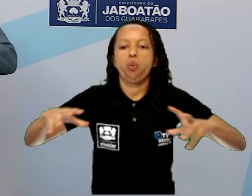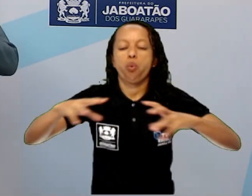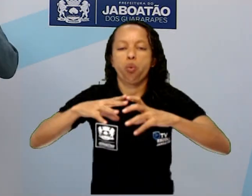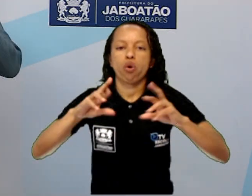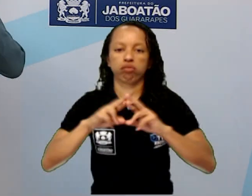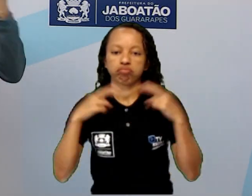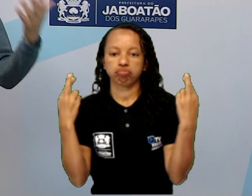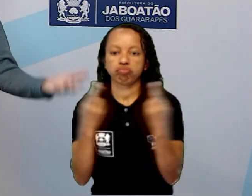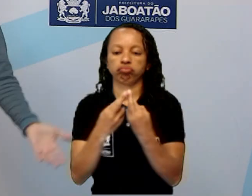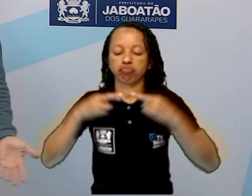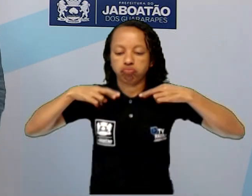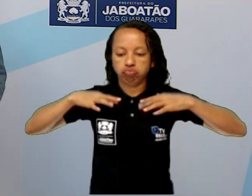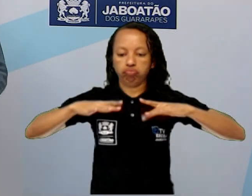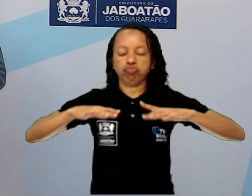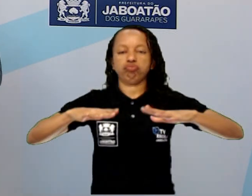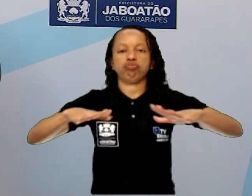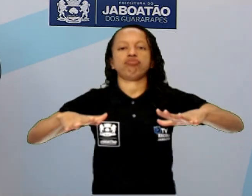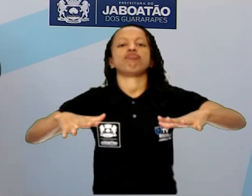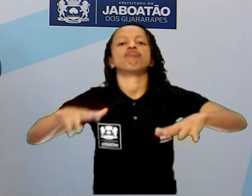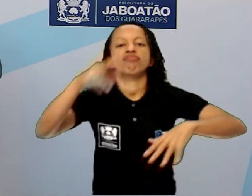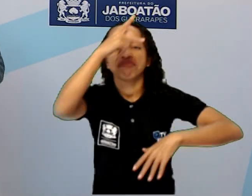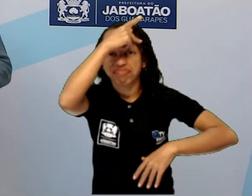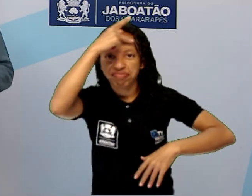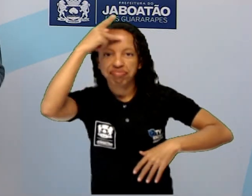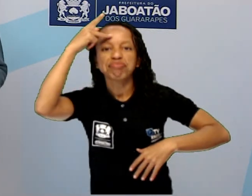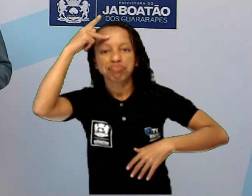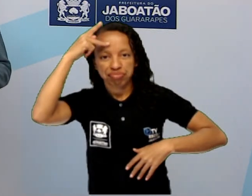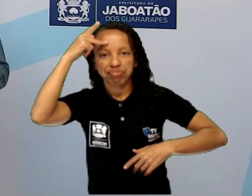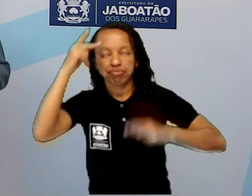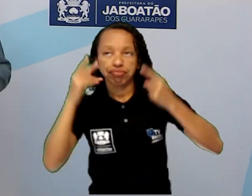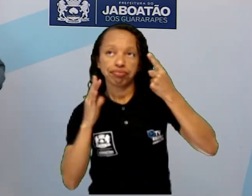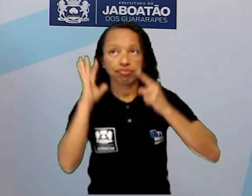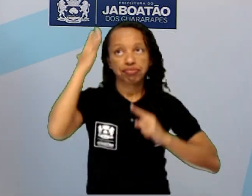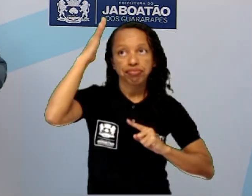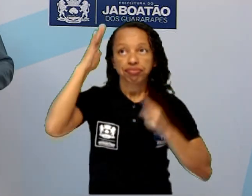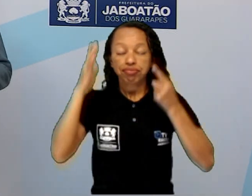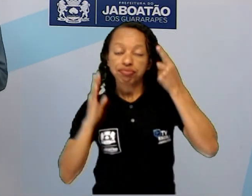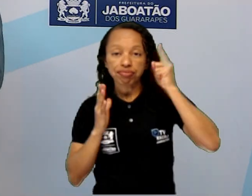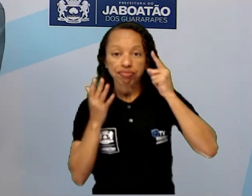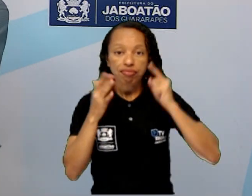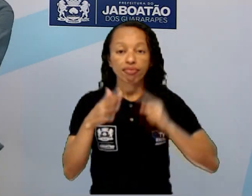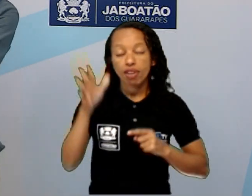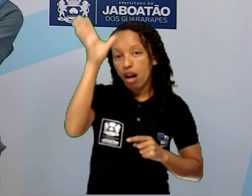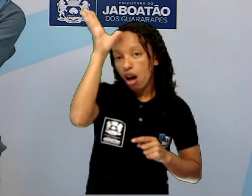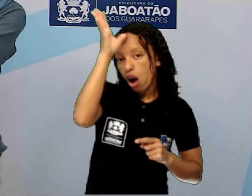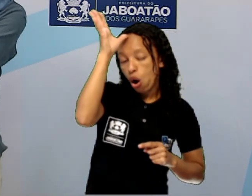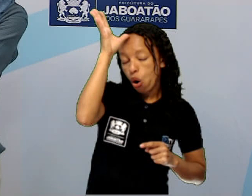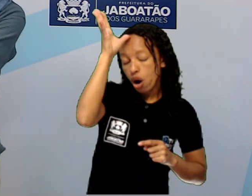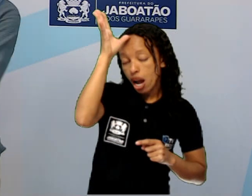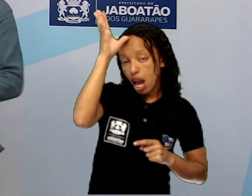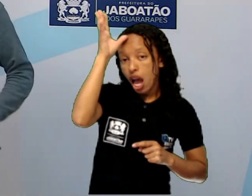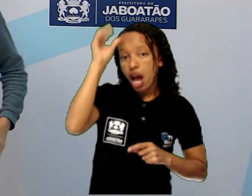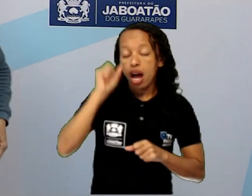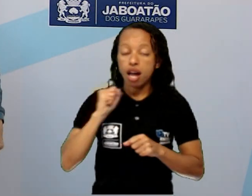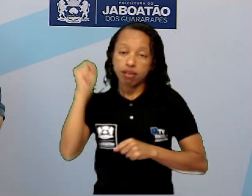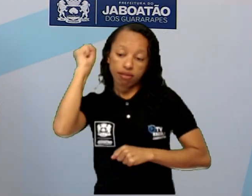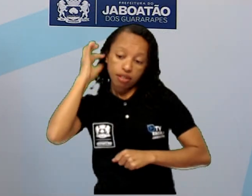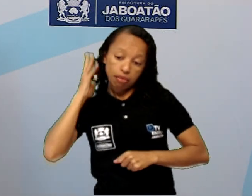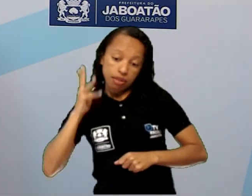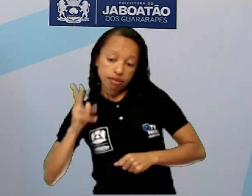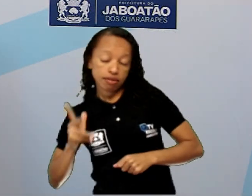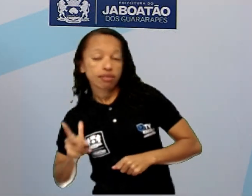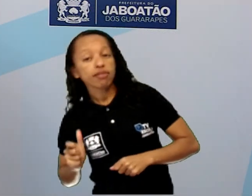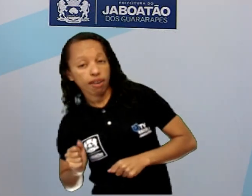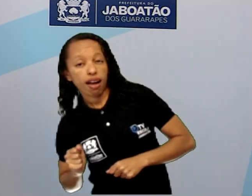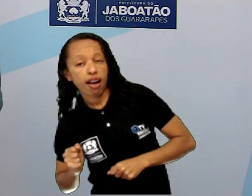atrás de um bloco, como o Galo da Madrugada, né? As antigas catraias de Candeias aqui no Jaboatão